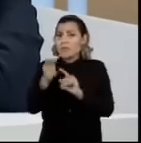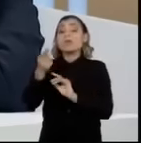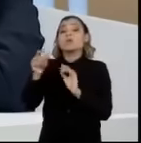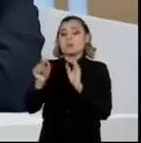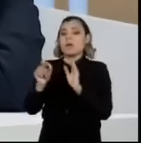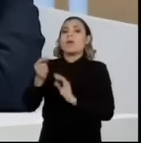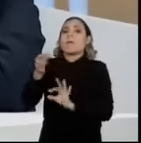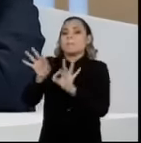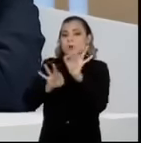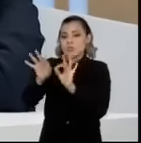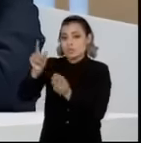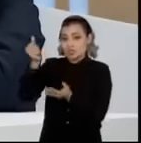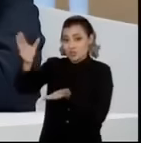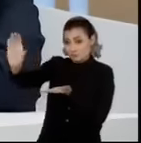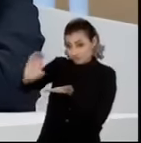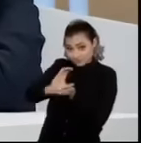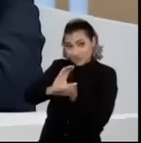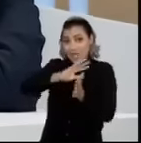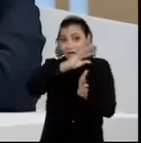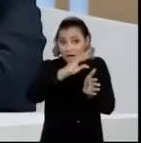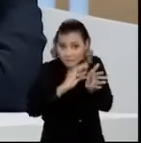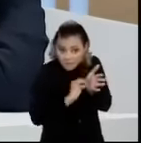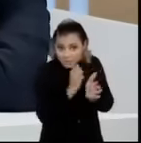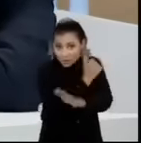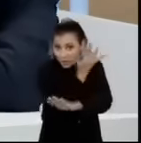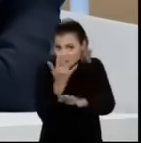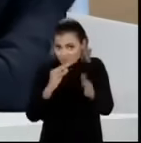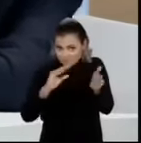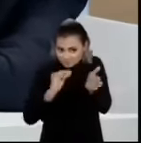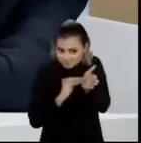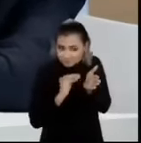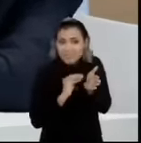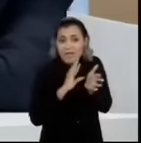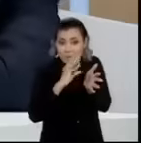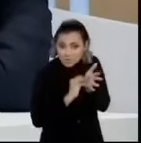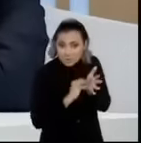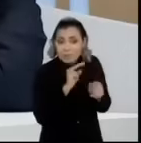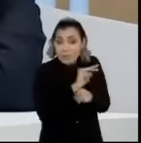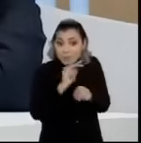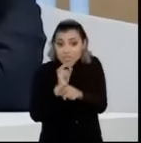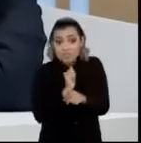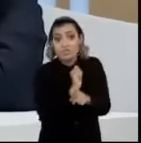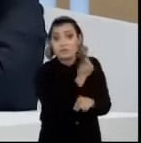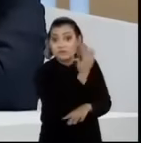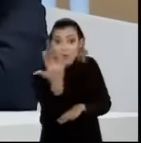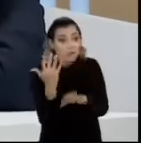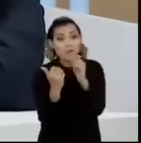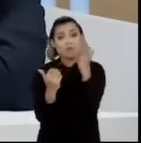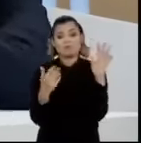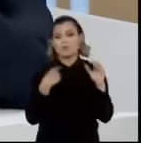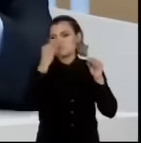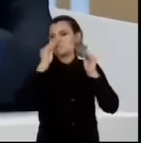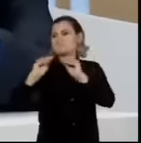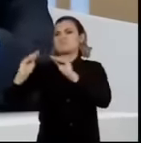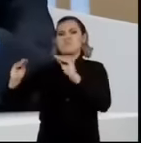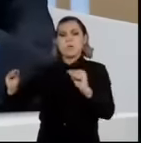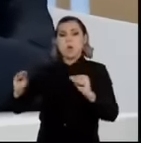Amazônia, que são importantes agora, né? Que seria importante agora, inclusive, para fazer a proteção da floresta. E